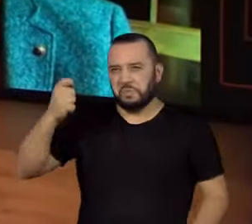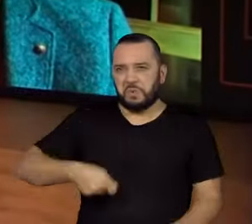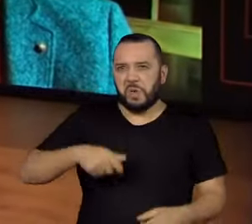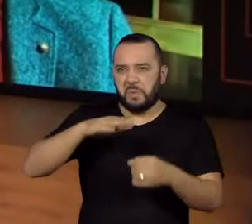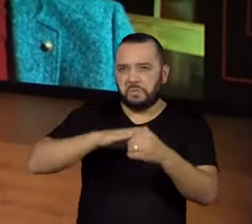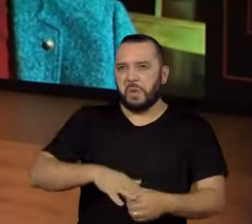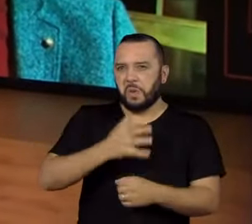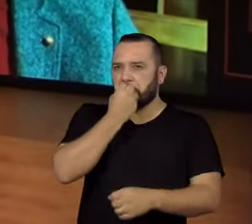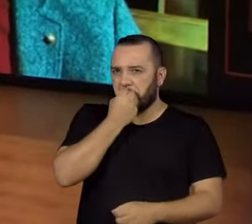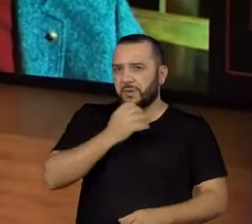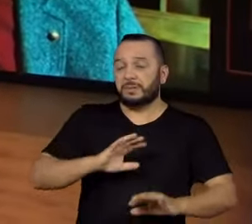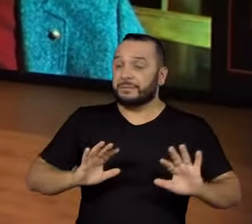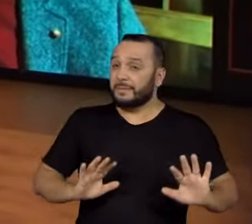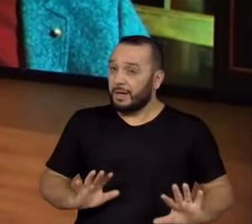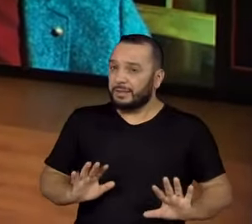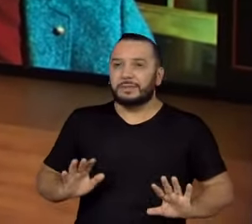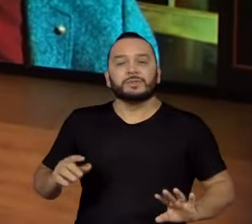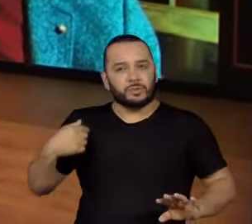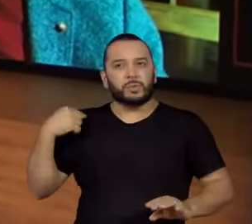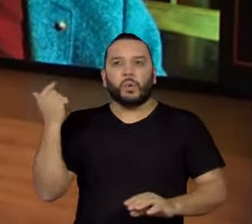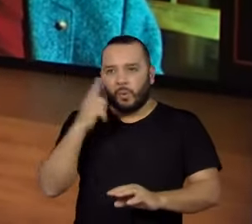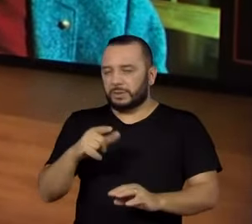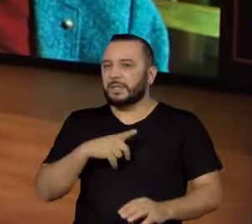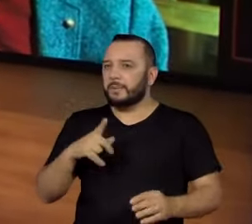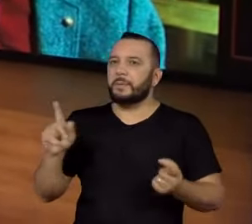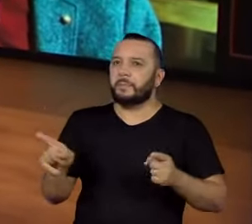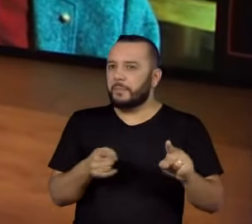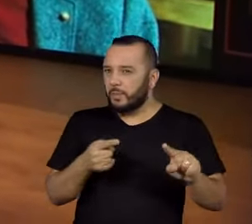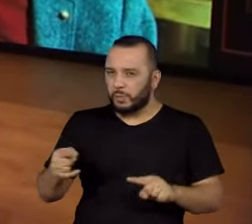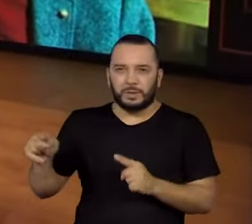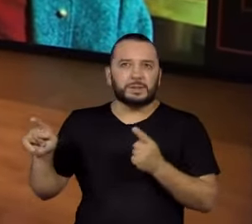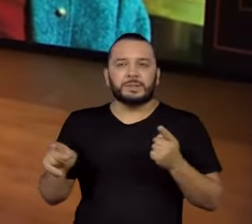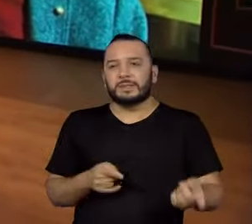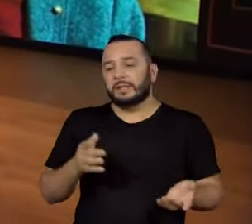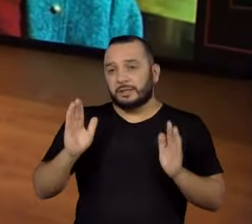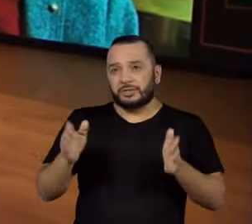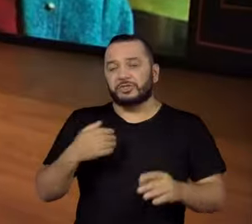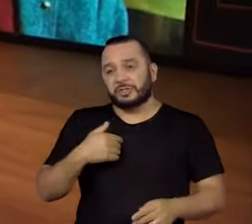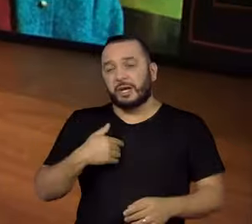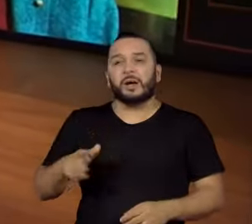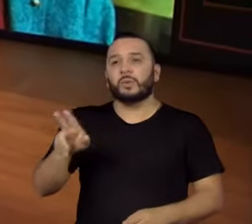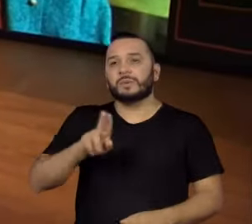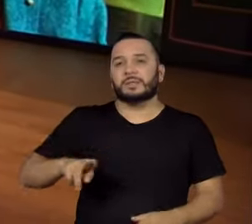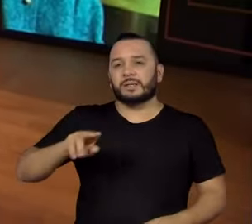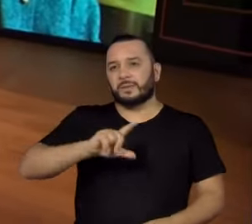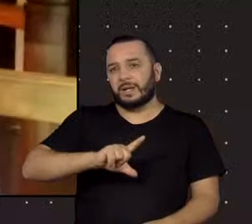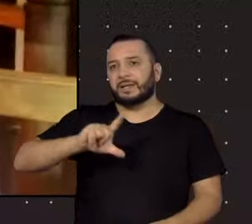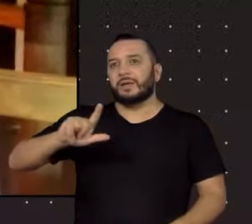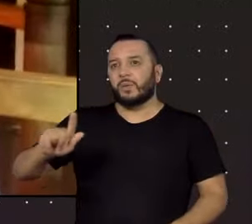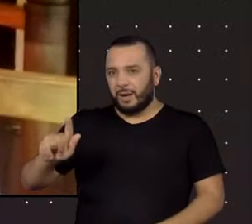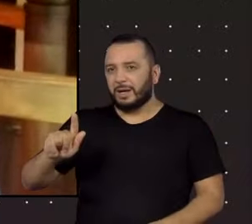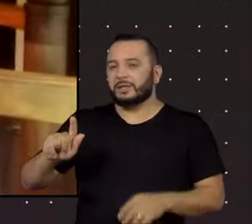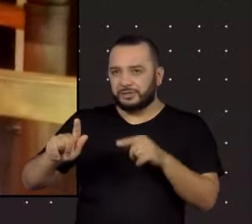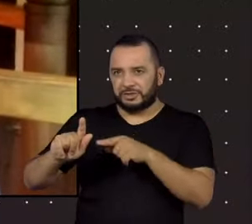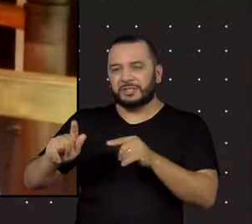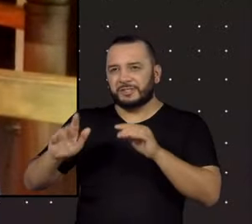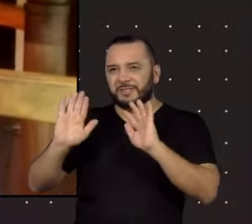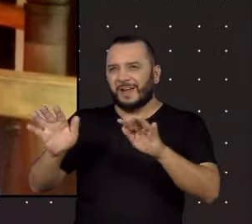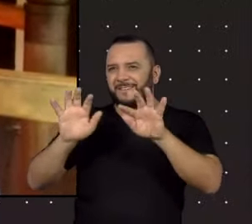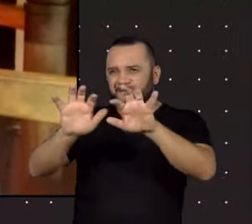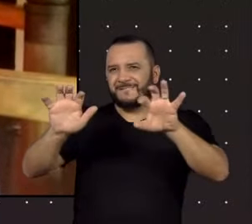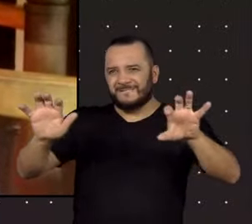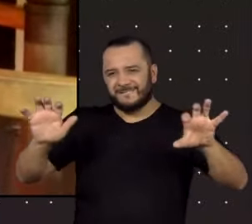esbarrar naquele censura, né? No entanto, conseguimos fazer uma música através da linguagem e não da língua, né? Perturbar o ambiente cultural e